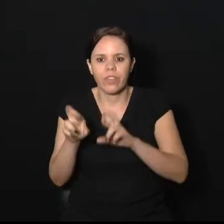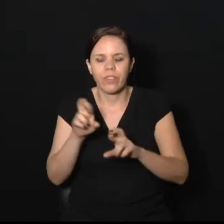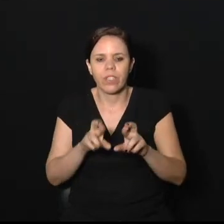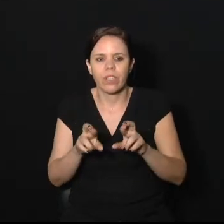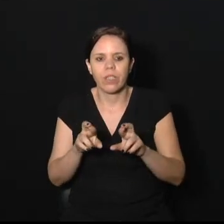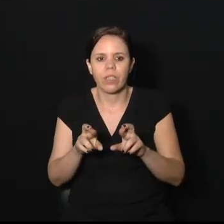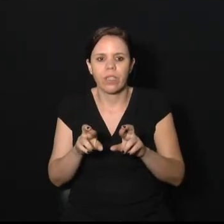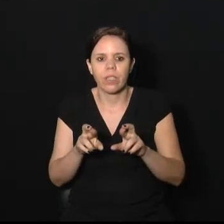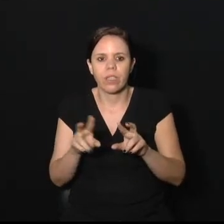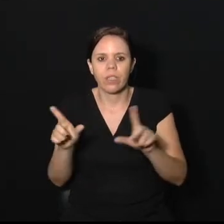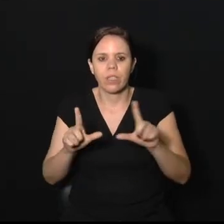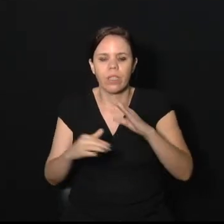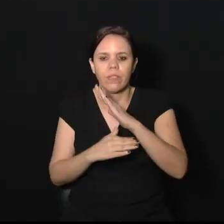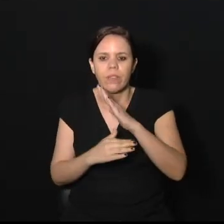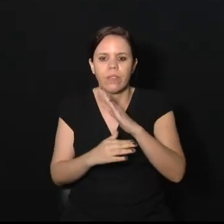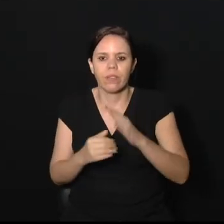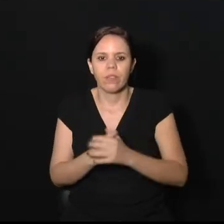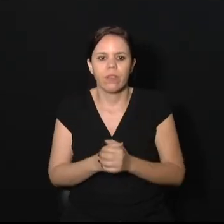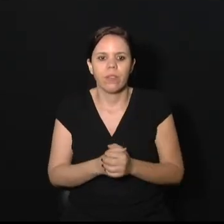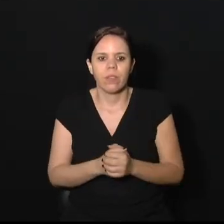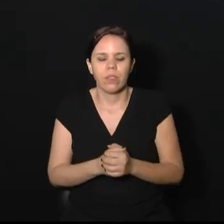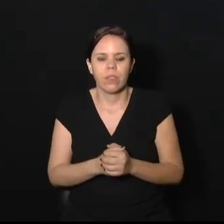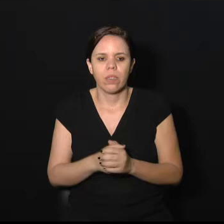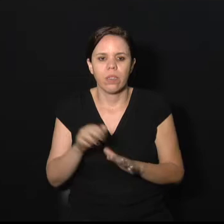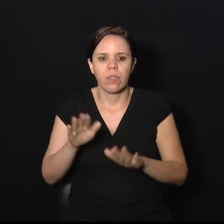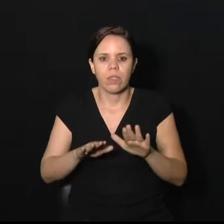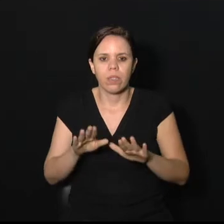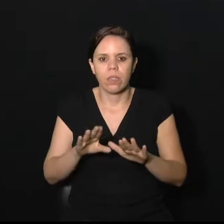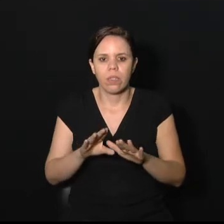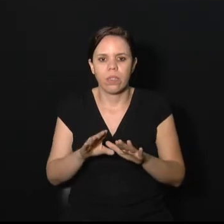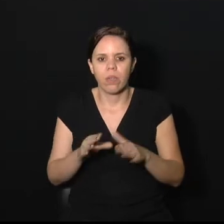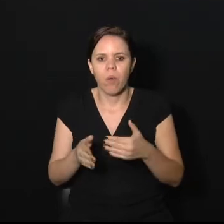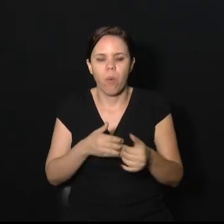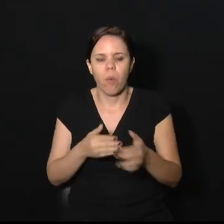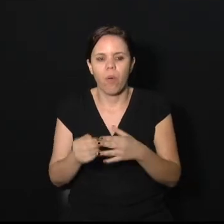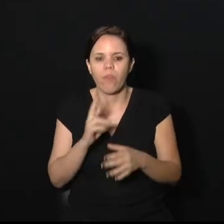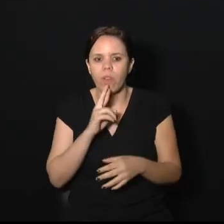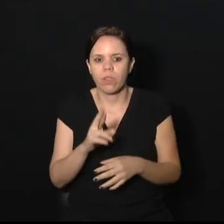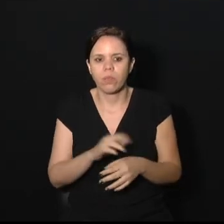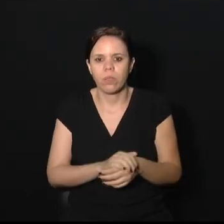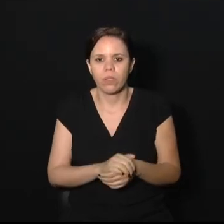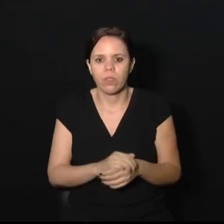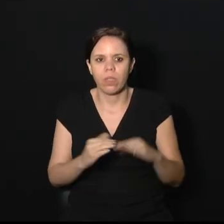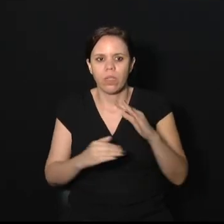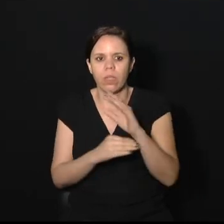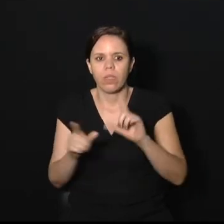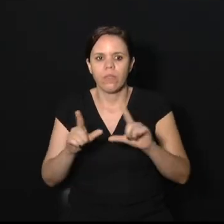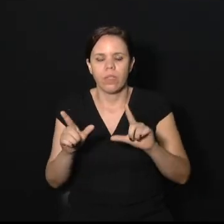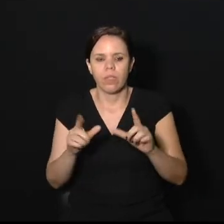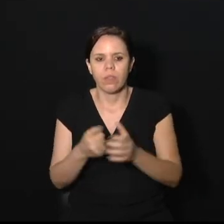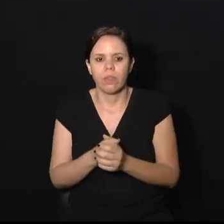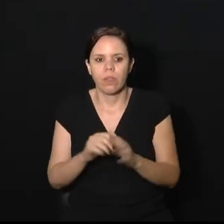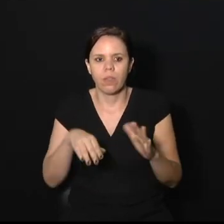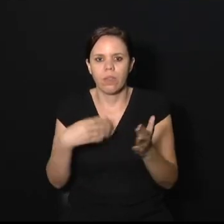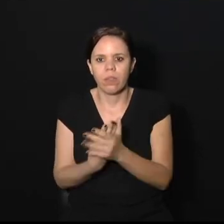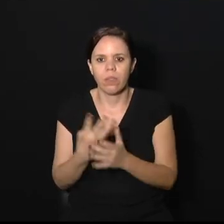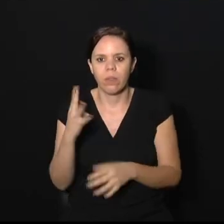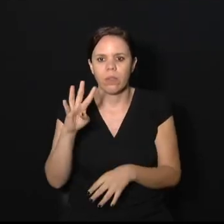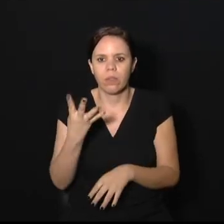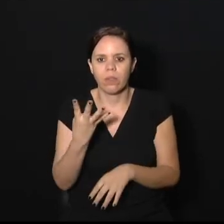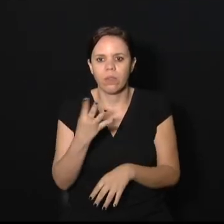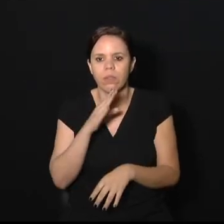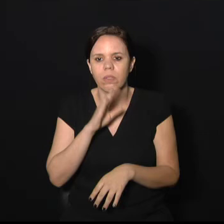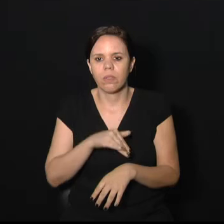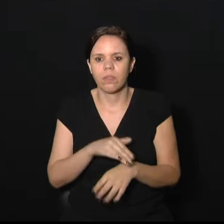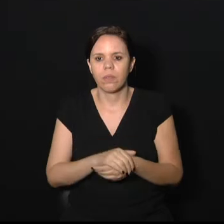a questão da TV Câmara. Independente de qual for a resposta, a TV Câmara ela vai até as 4